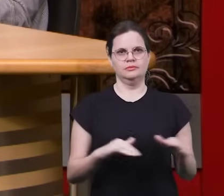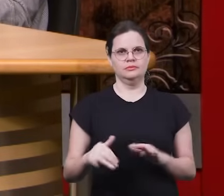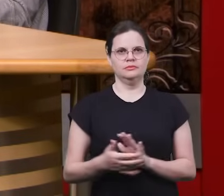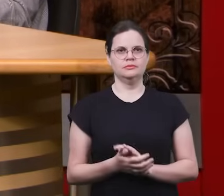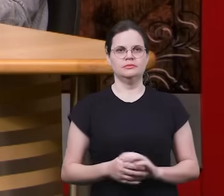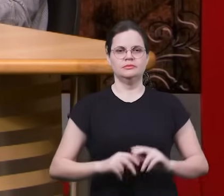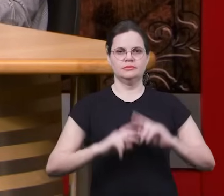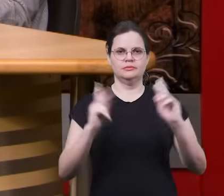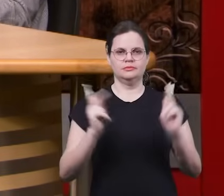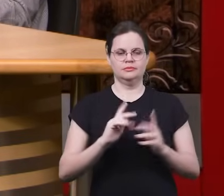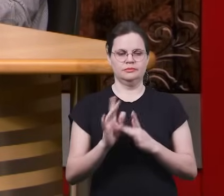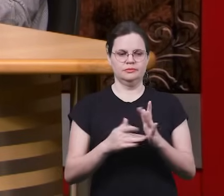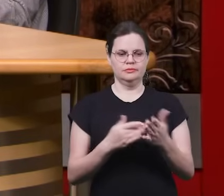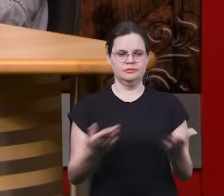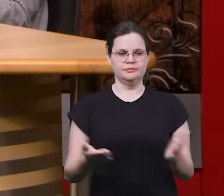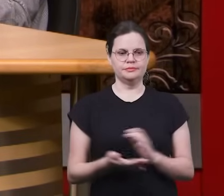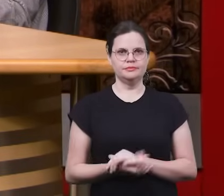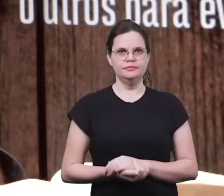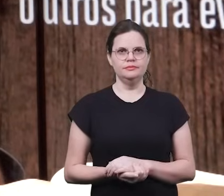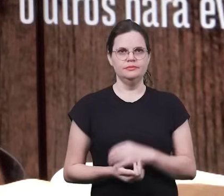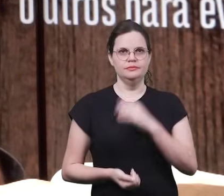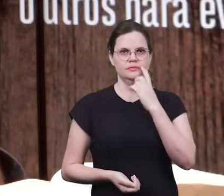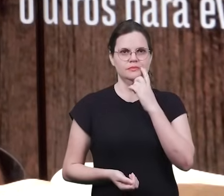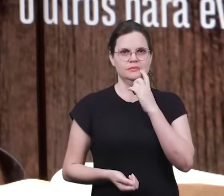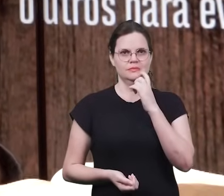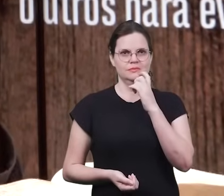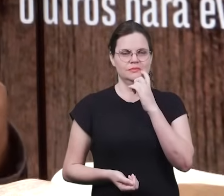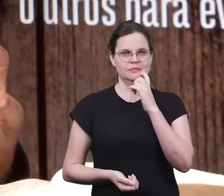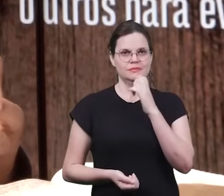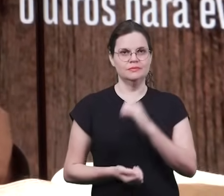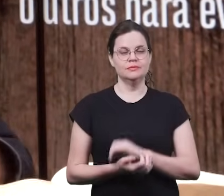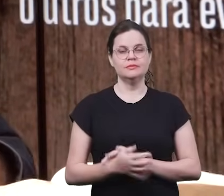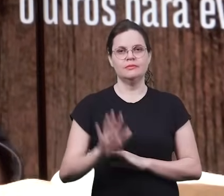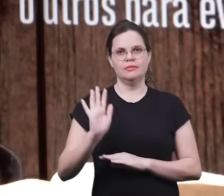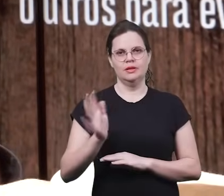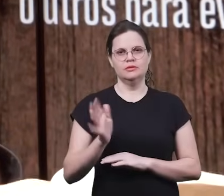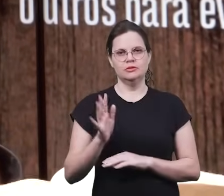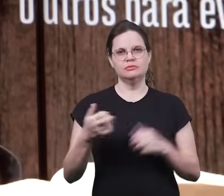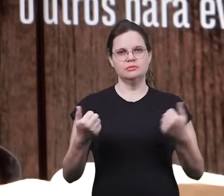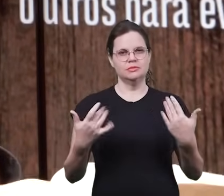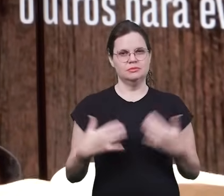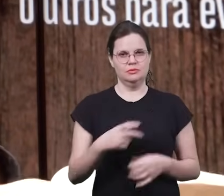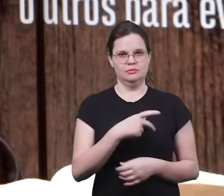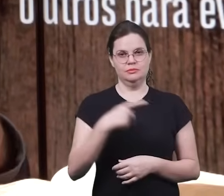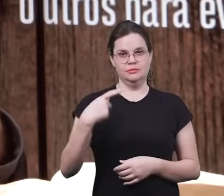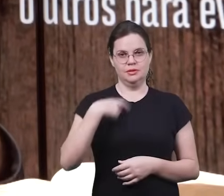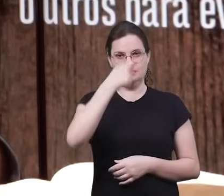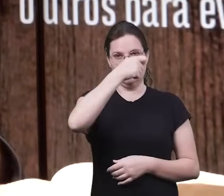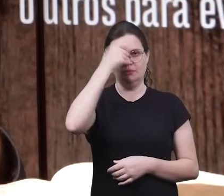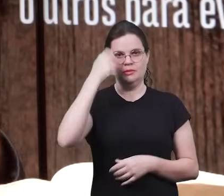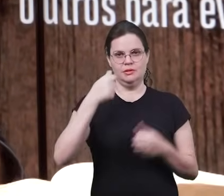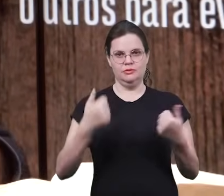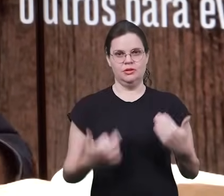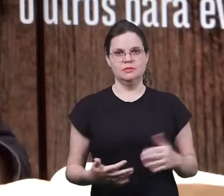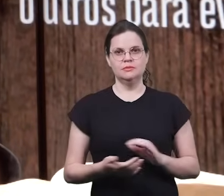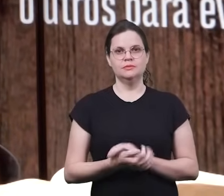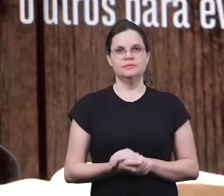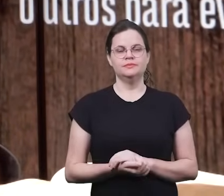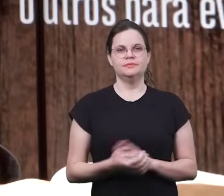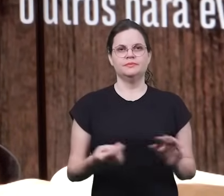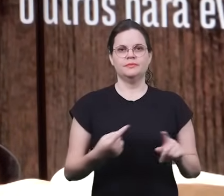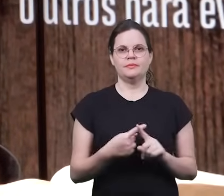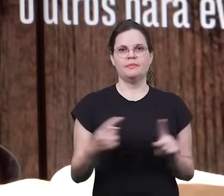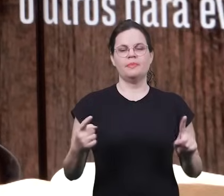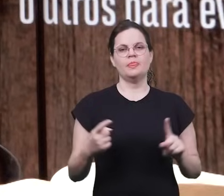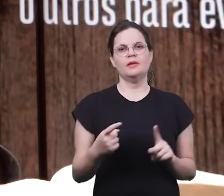A paz do Senhor. Irmãos, como vimos aqui, a Amadeu colocou muito bem, no Velho Testamento, no